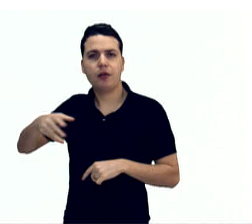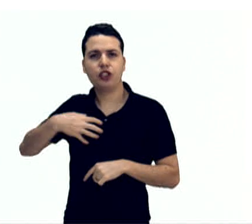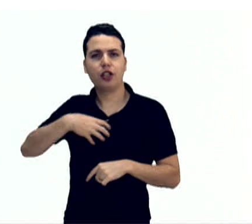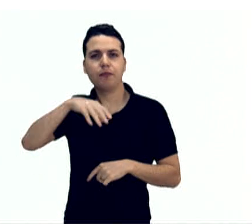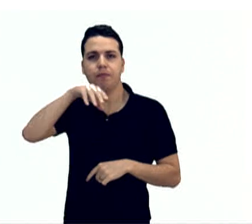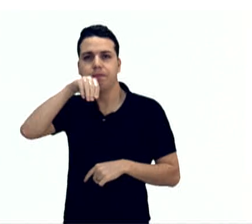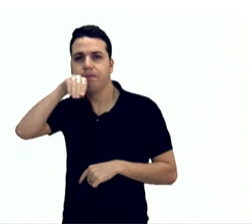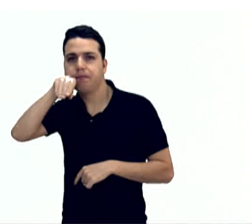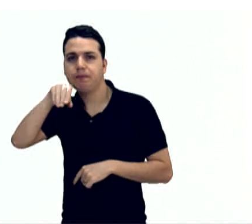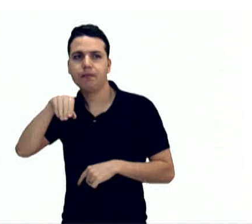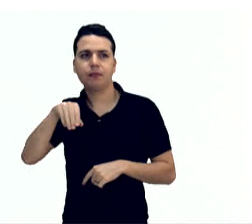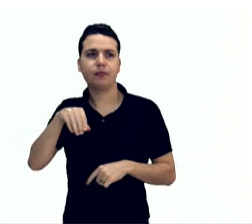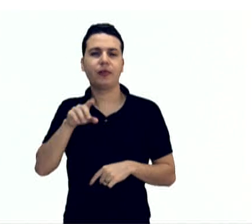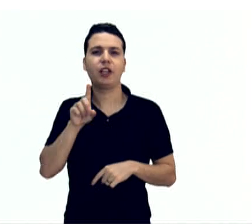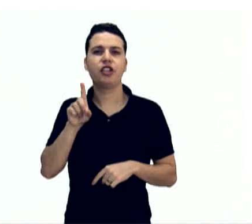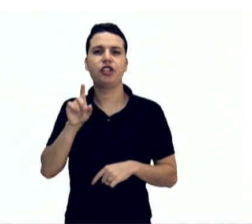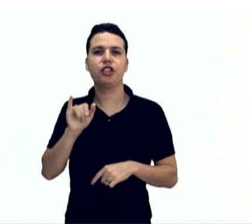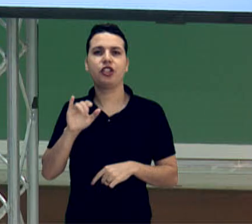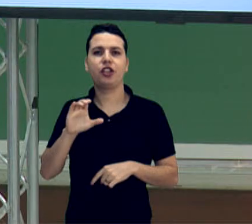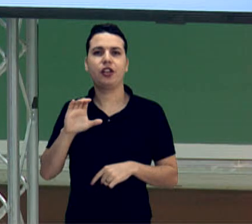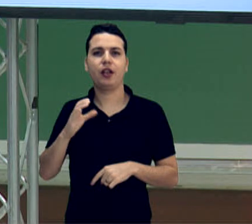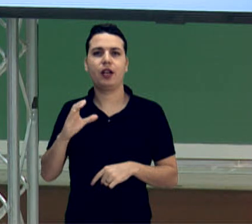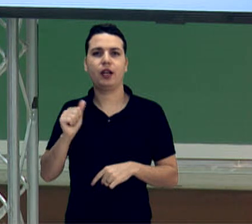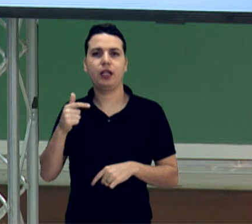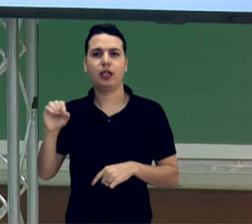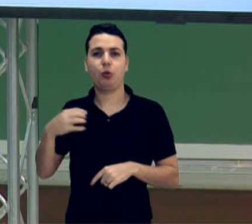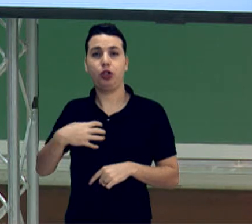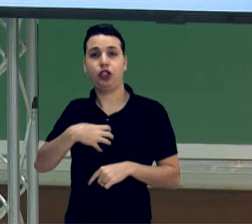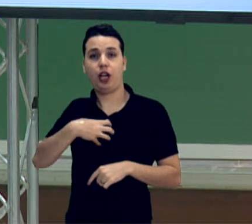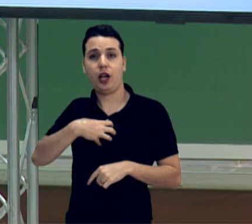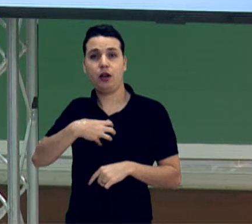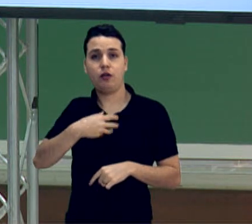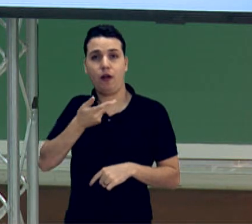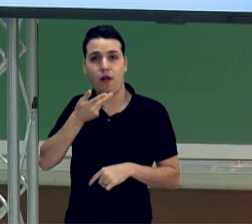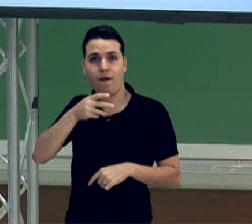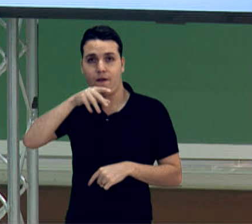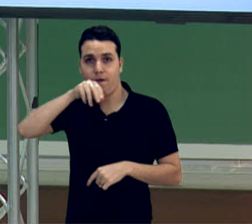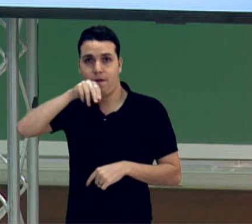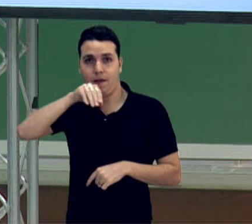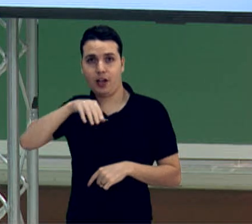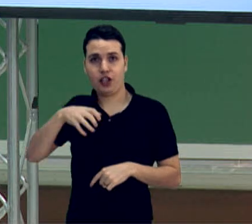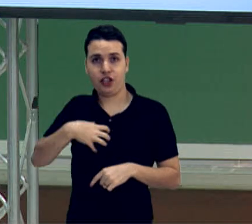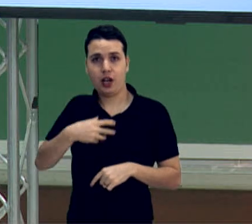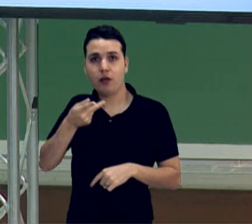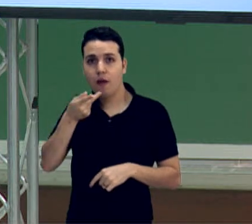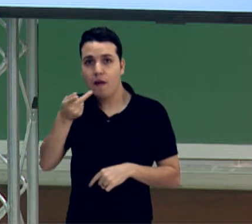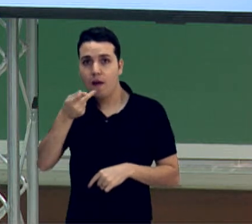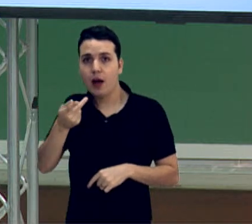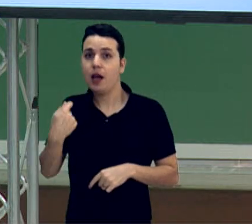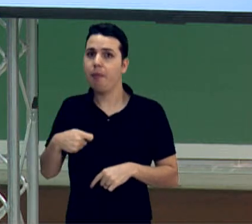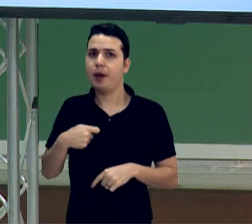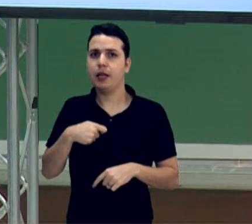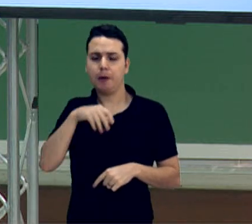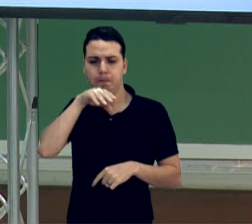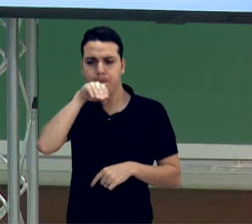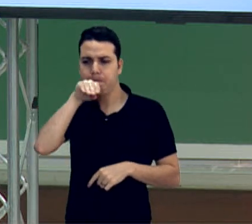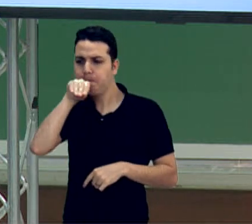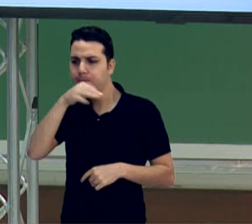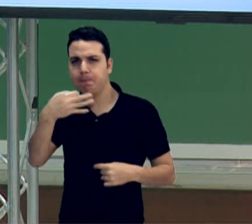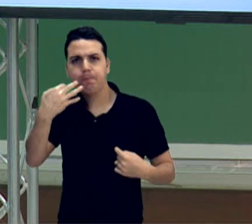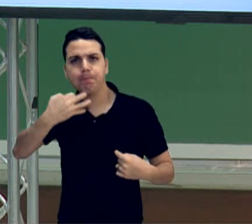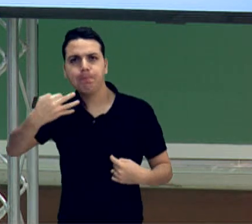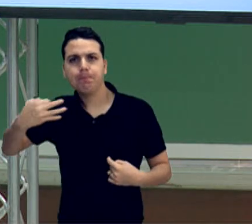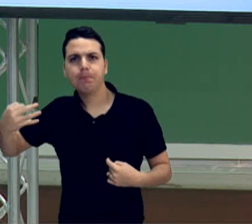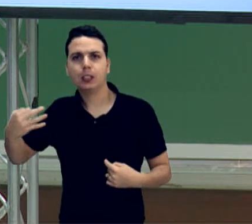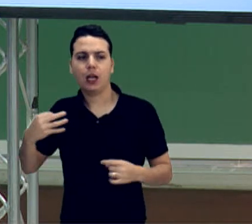intérpretes. Então, dicção significa a forma de falar. Então, é tão rápido que eles têm que ter uma dicção perfeita para que as